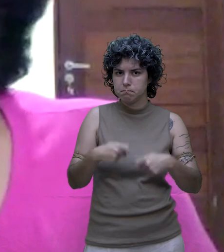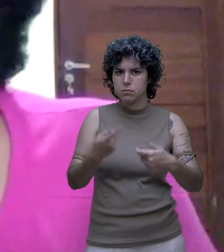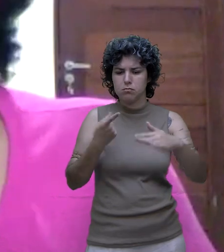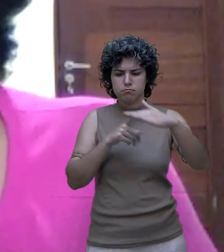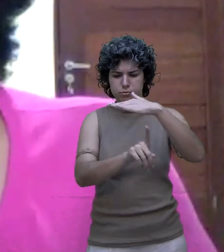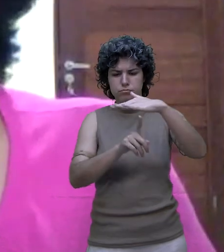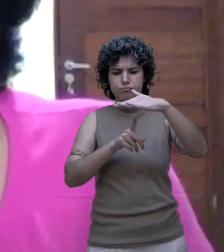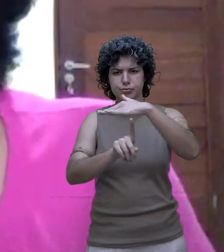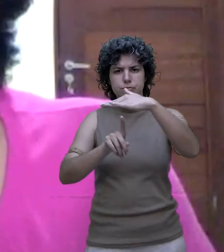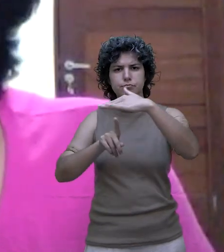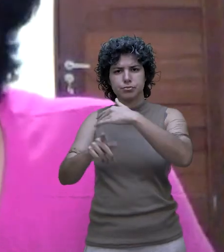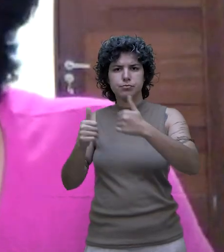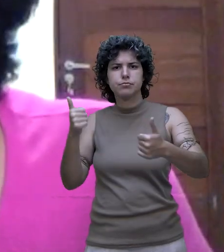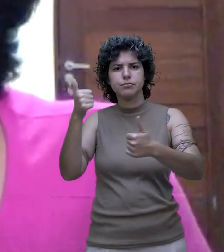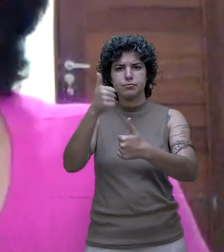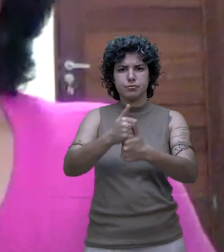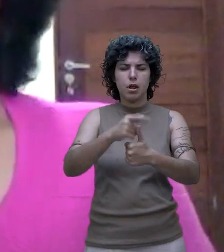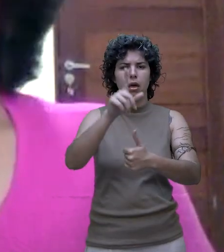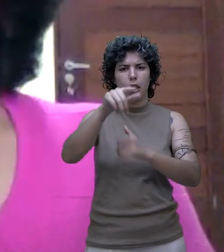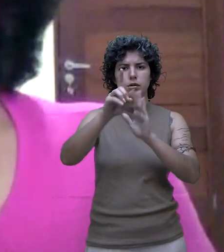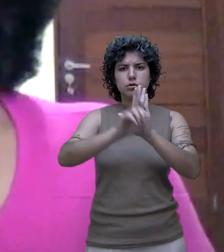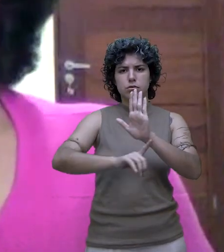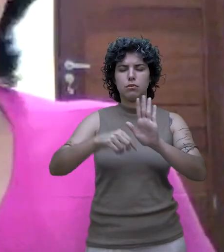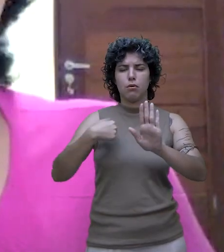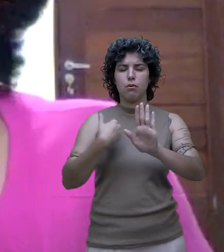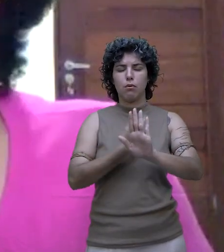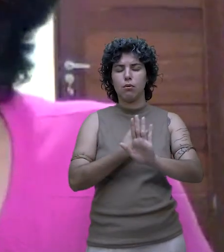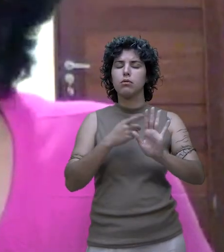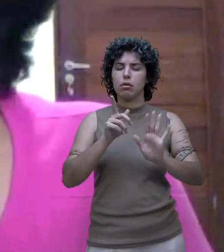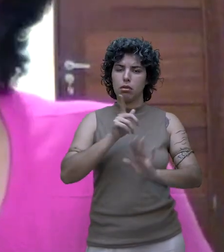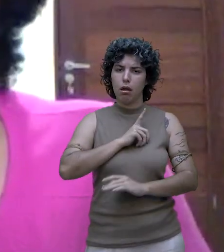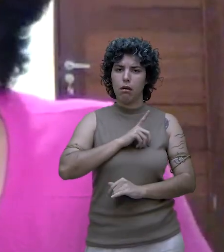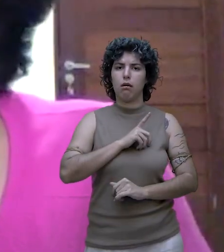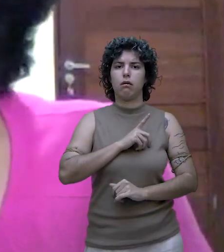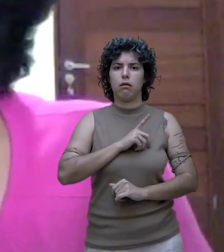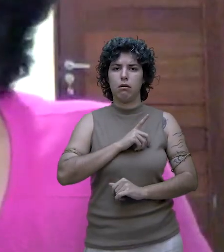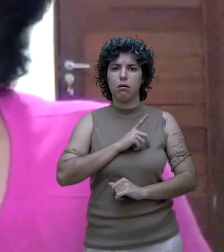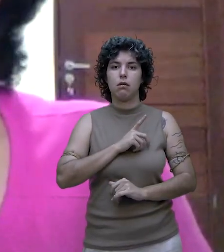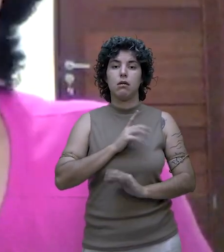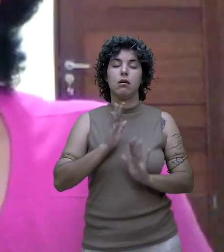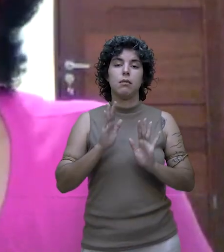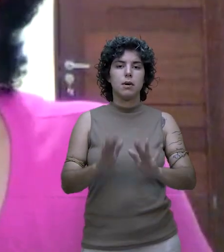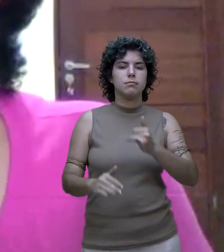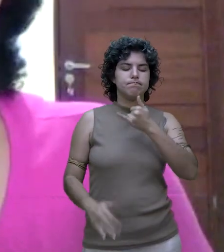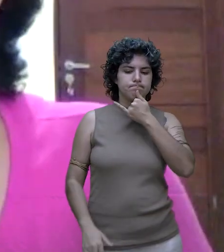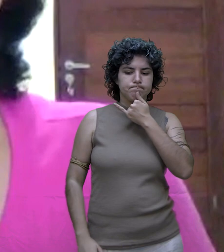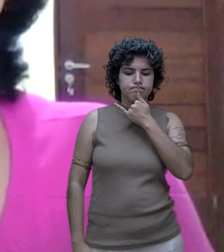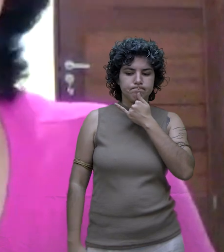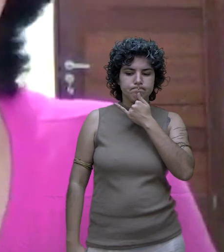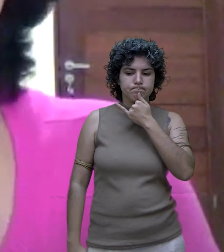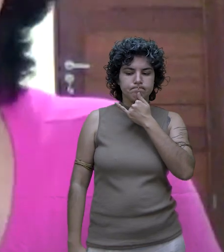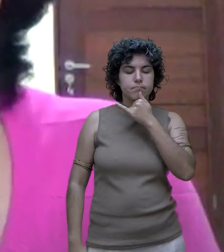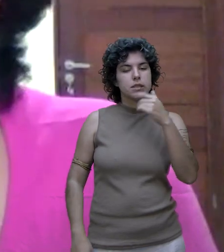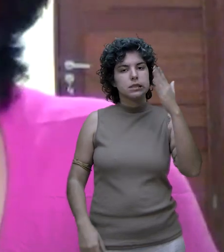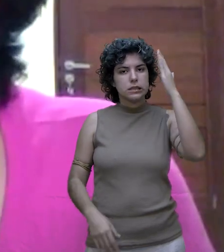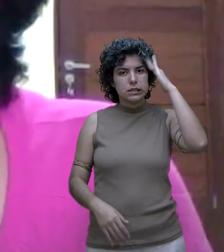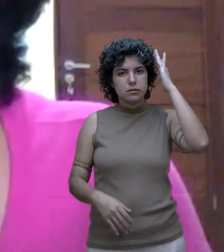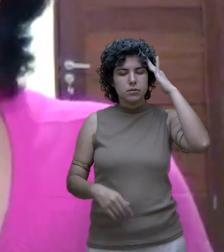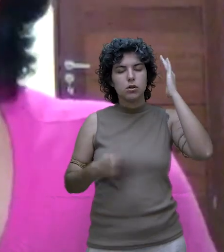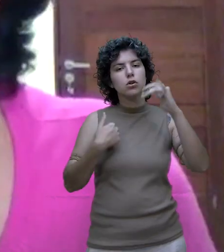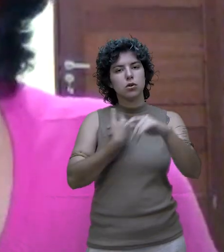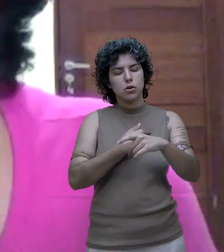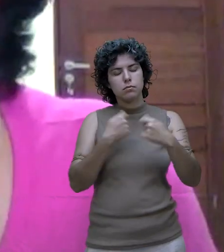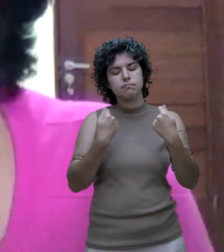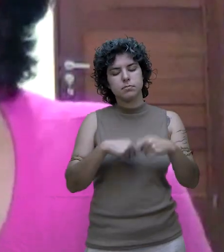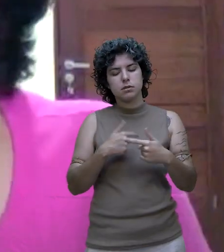ocupar os nossos espaços de direito e que, infelizmente, sabemos que a gente tem que lutar muito mais